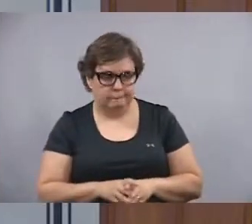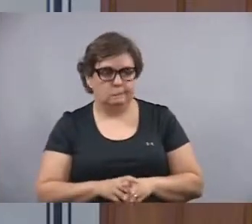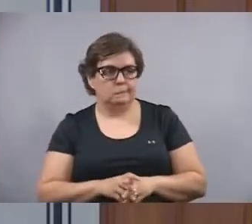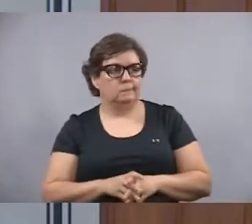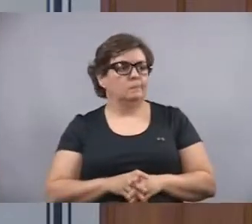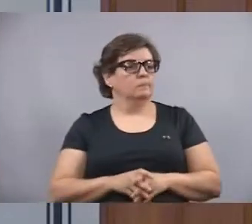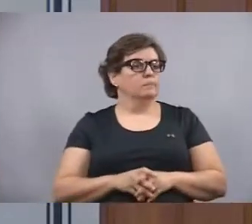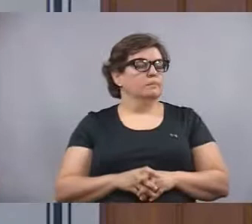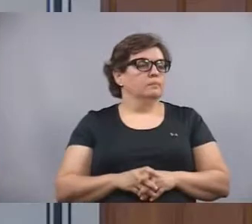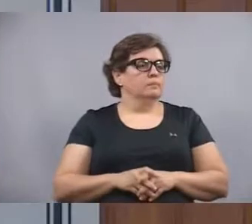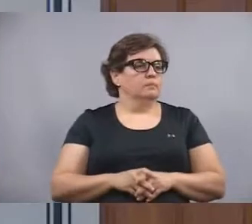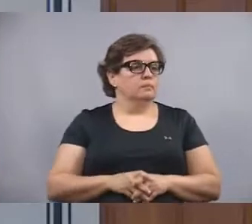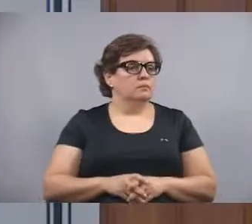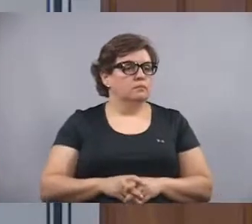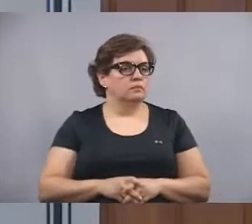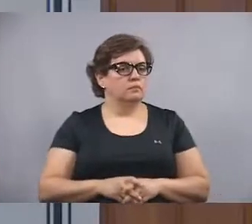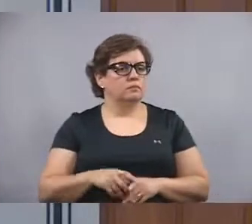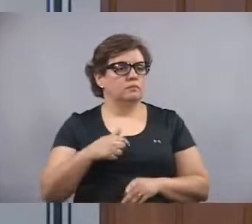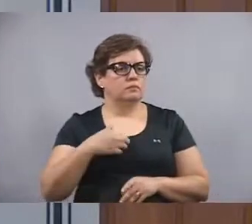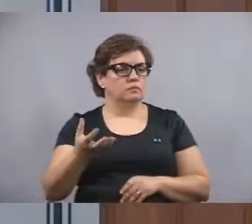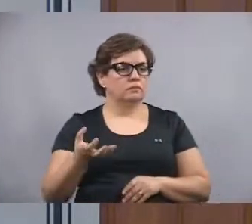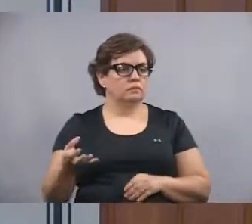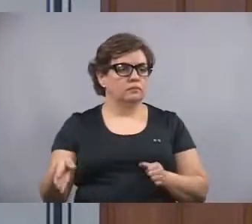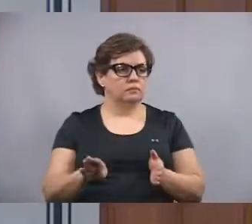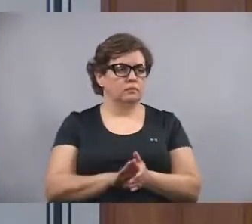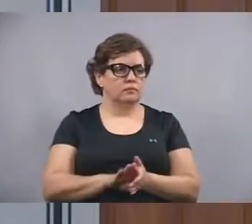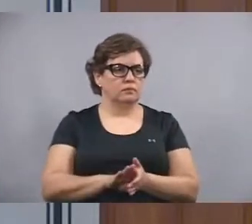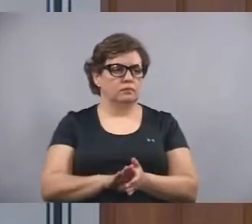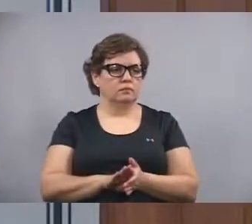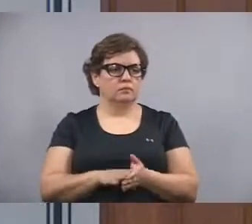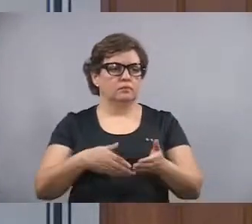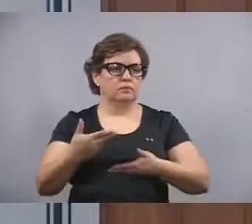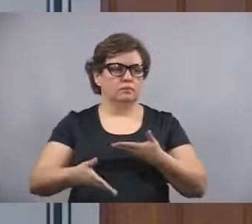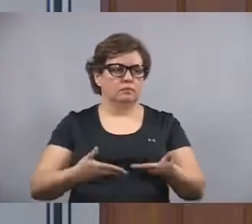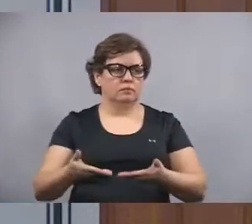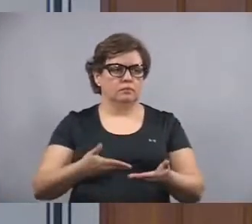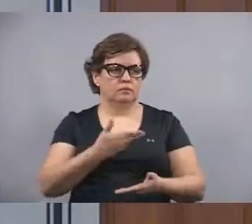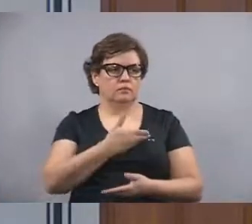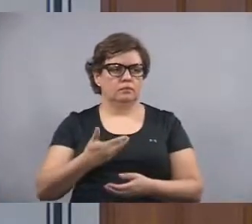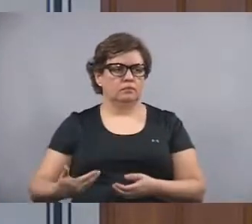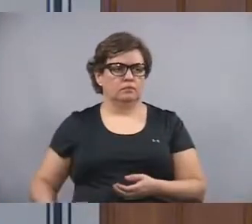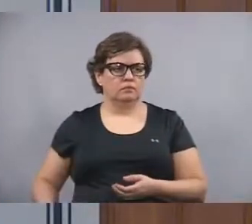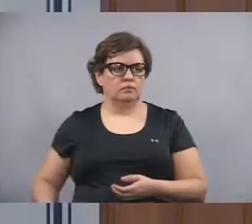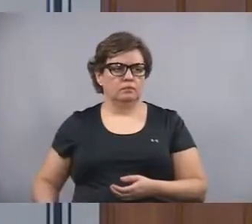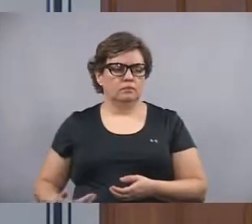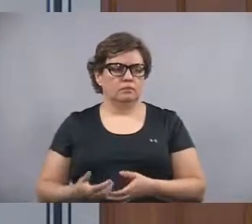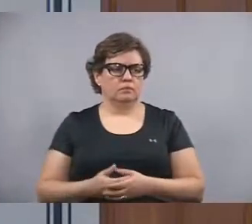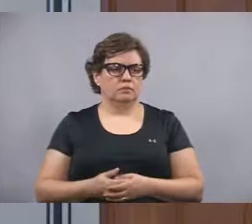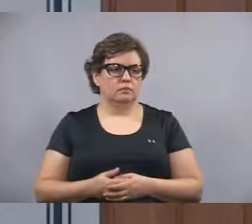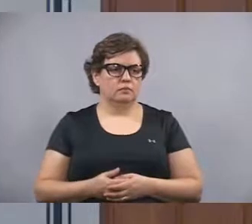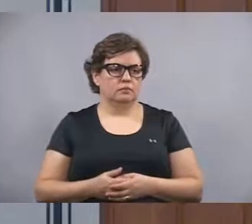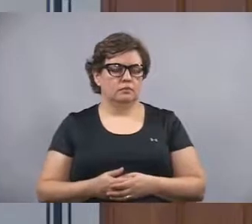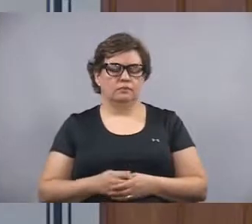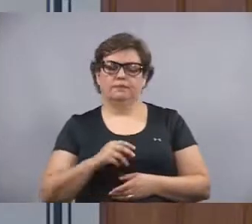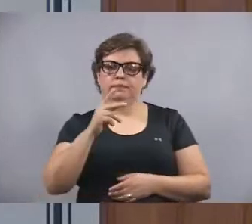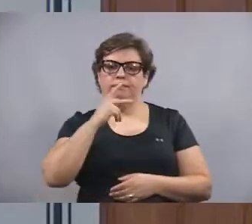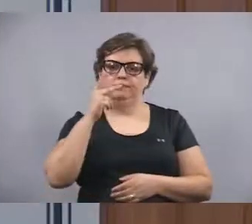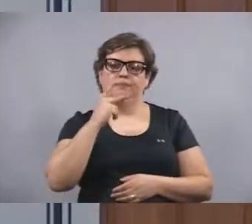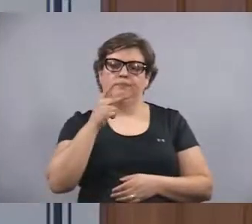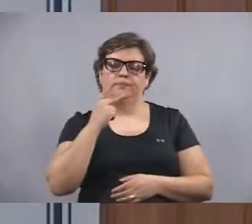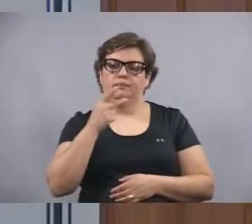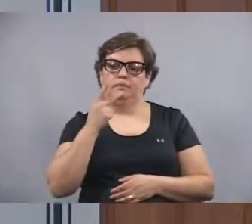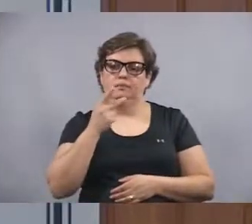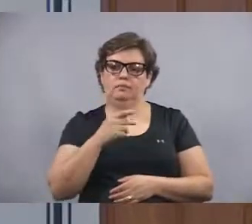daquela região. Eu quero voltar aos servidores municipais e dizer